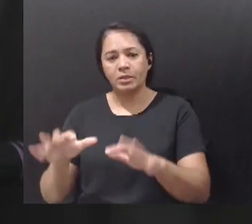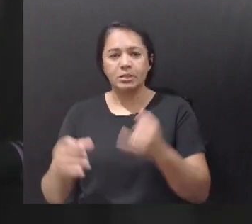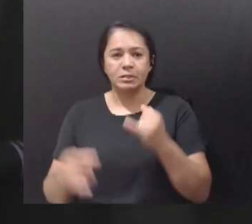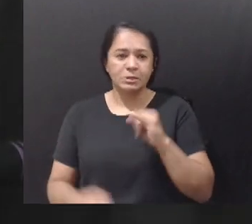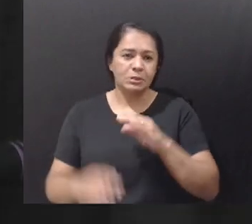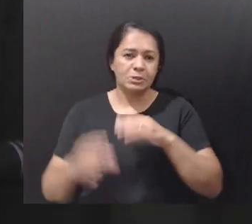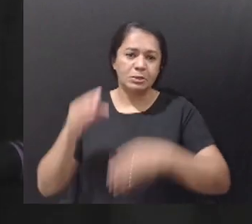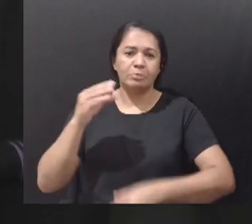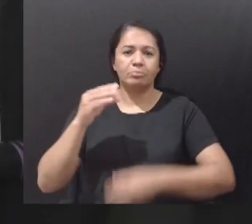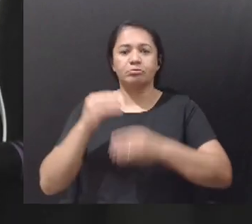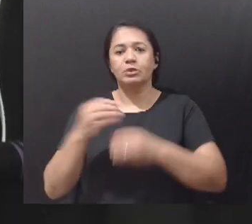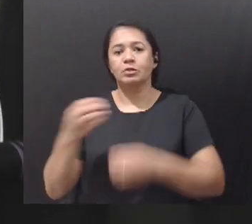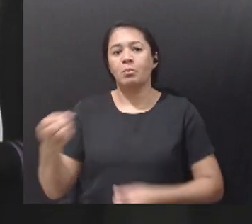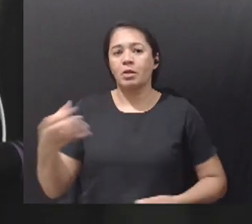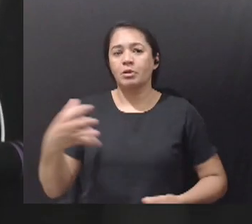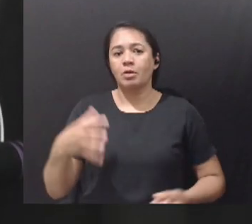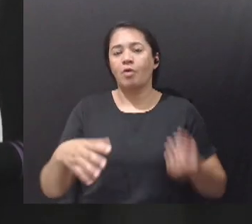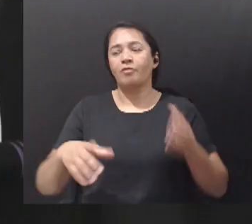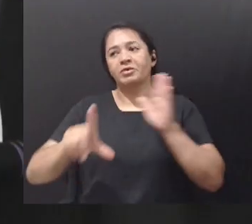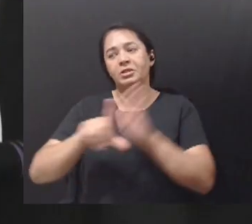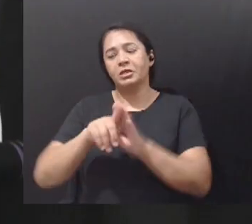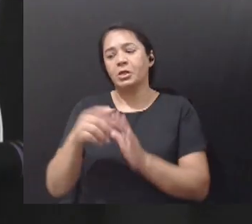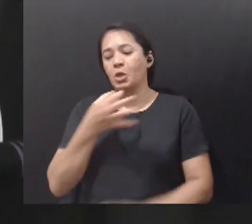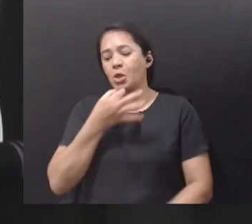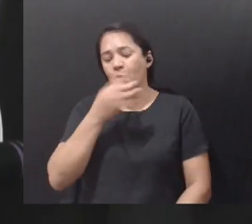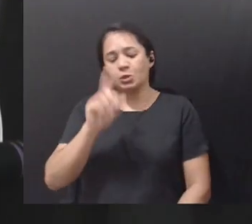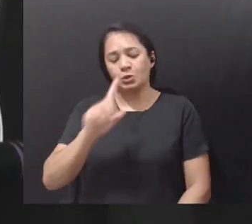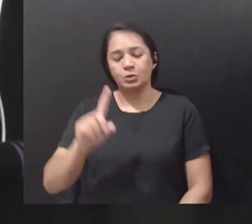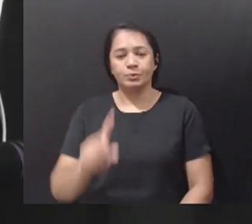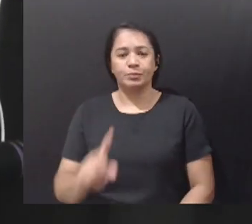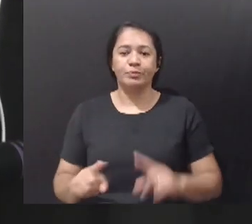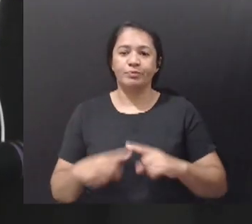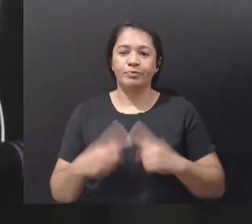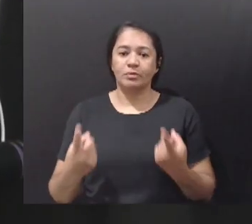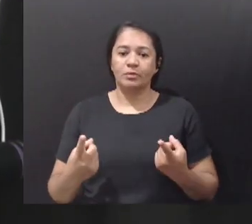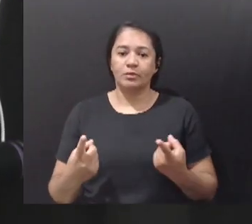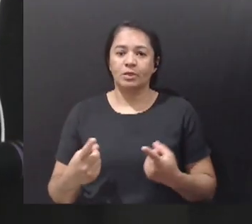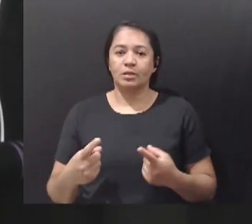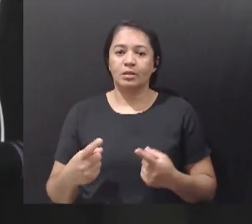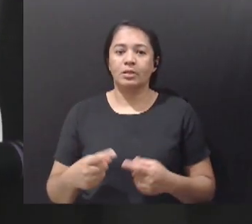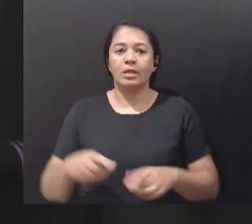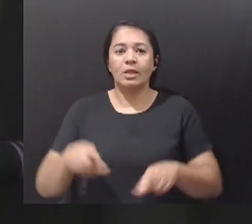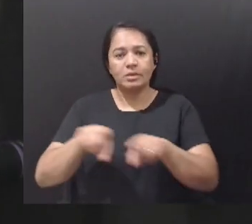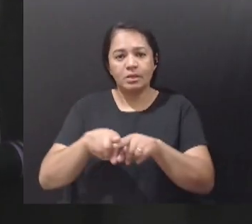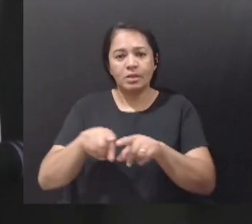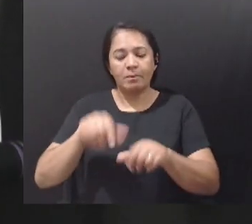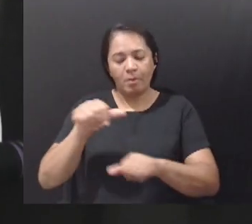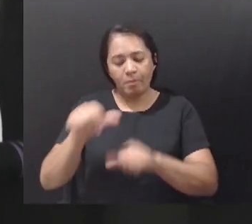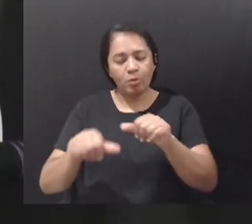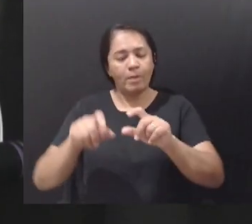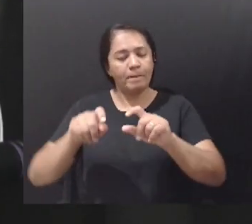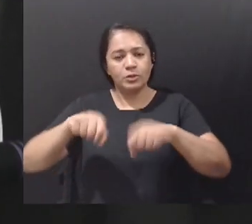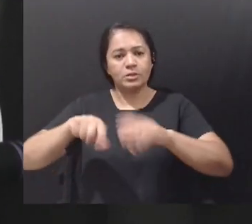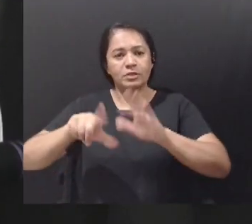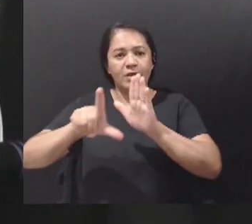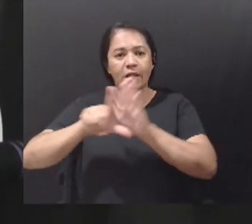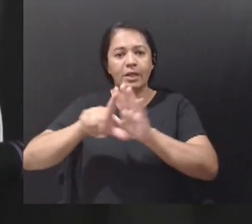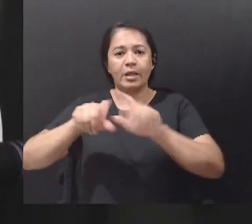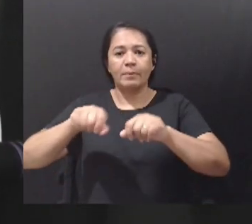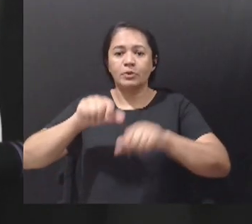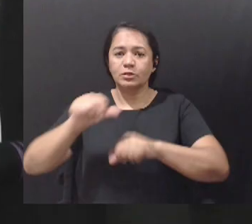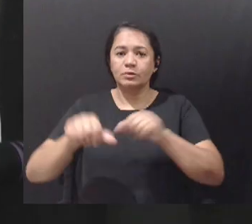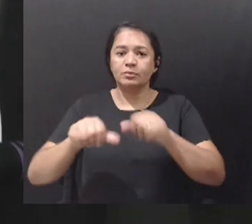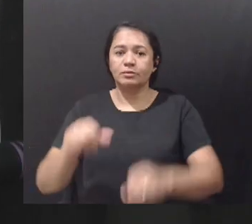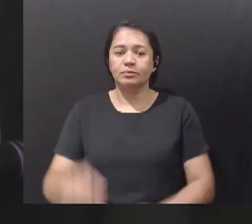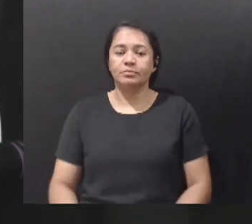nova lei, que eu acho que não, mas enfim. Então, isso também é mutável, né? Uma lei, eu digo sempre que a lei foi feita para o homem e não o